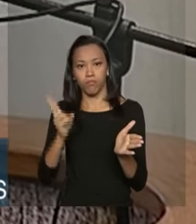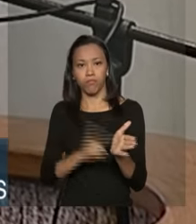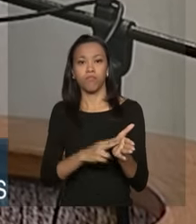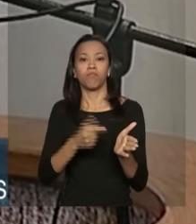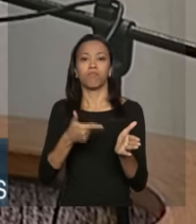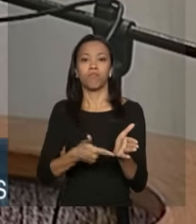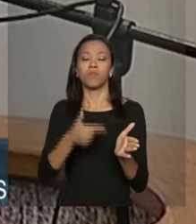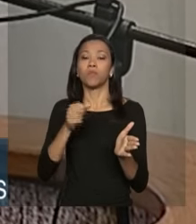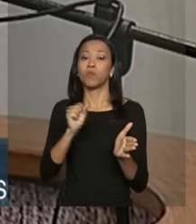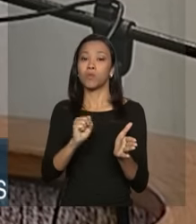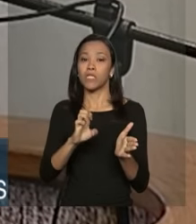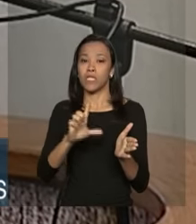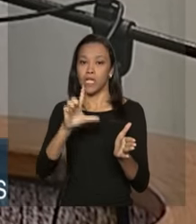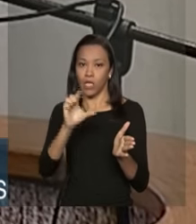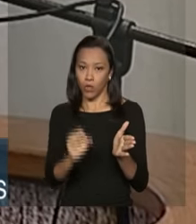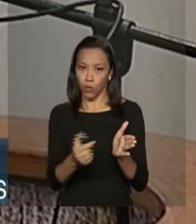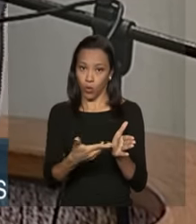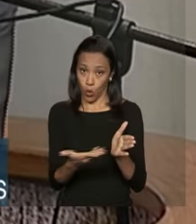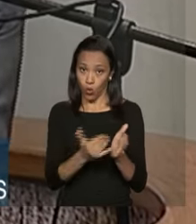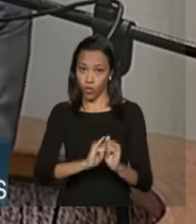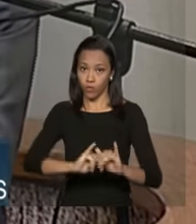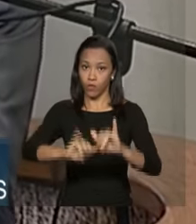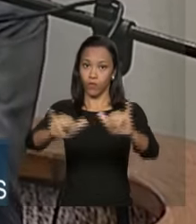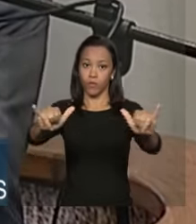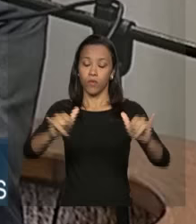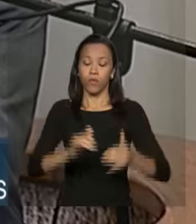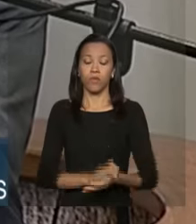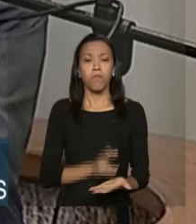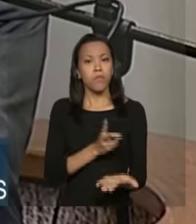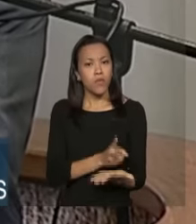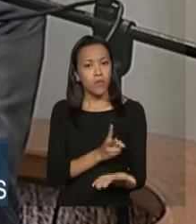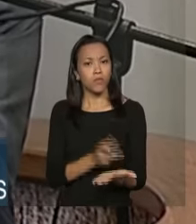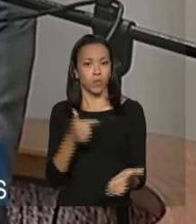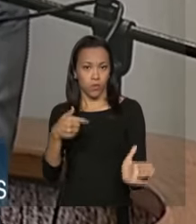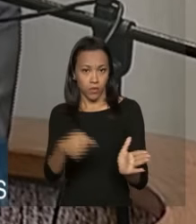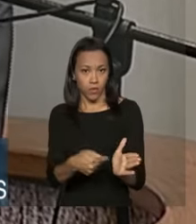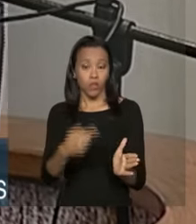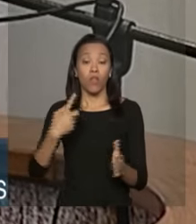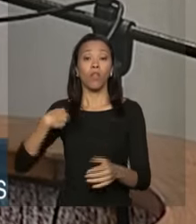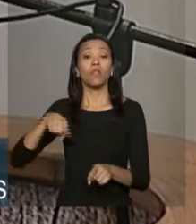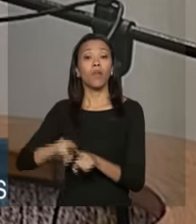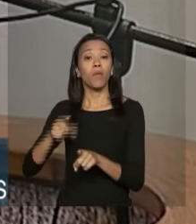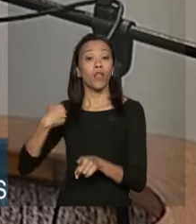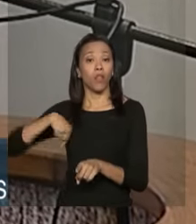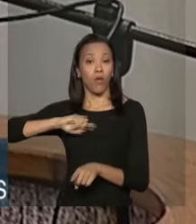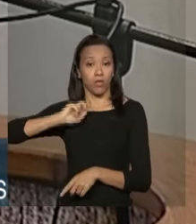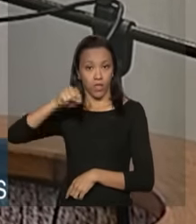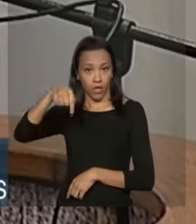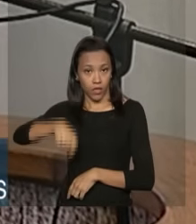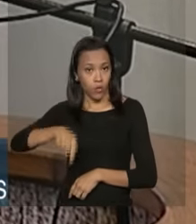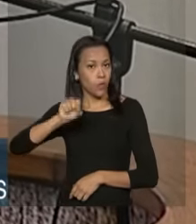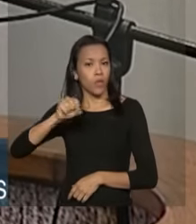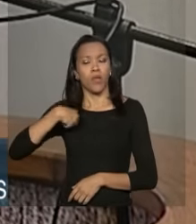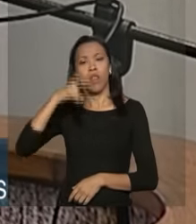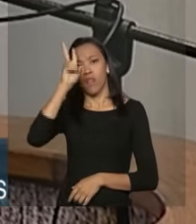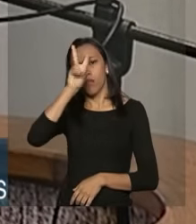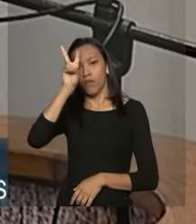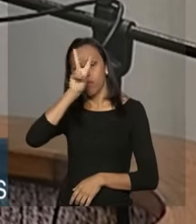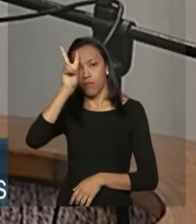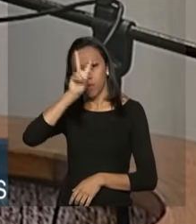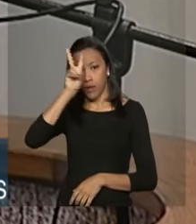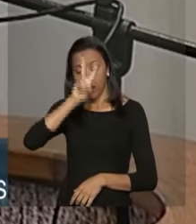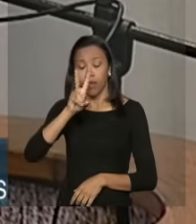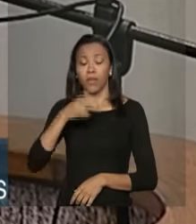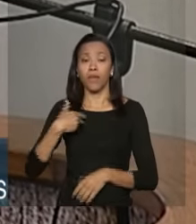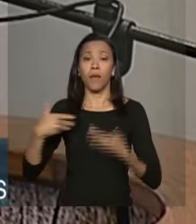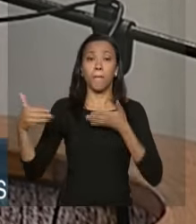está lançado ao mesmo tempo estamos aqui para lembrar que a participação da toda a